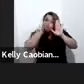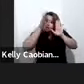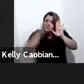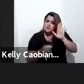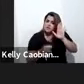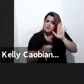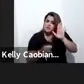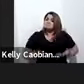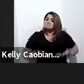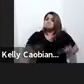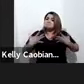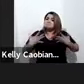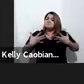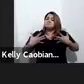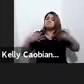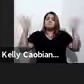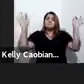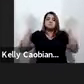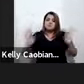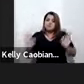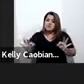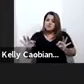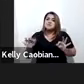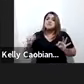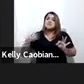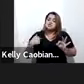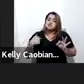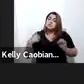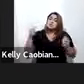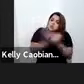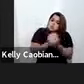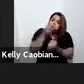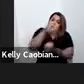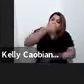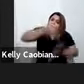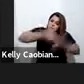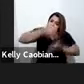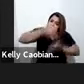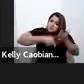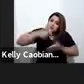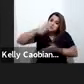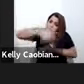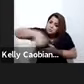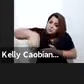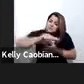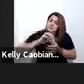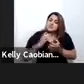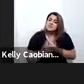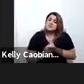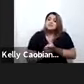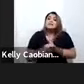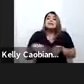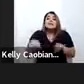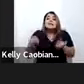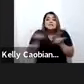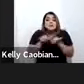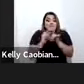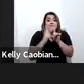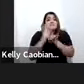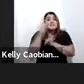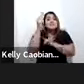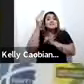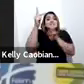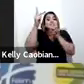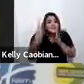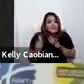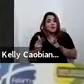de ser coparticipante dessa luta e também merecedor dos louros da vitória.